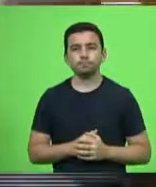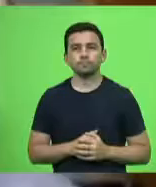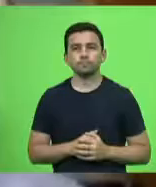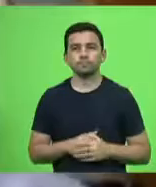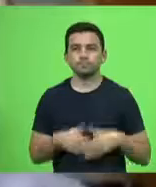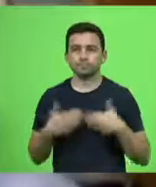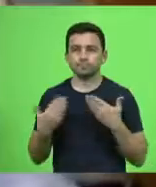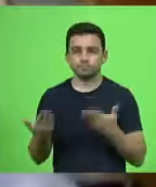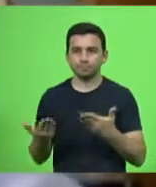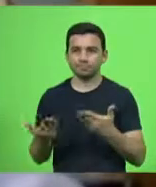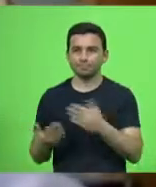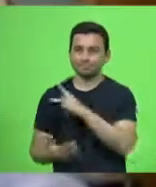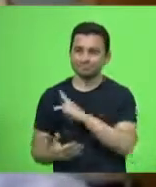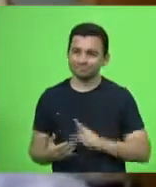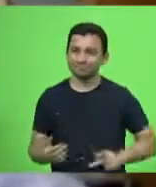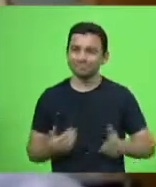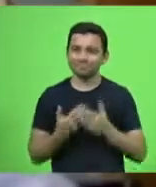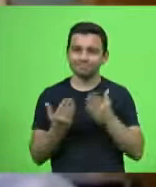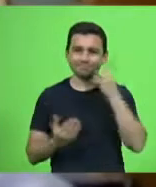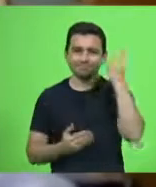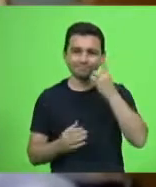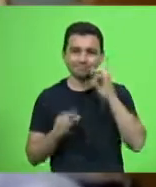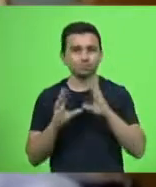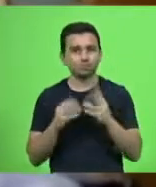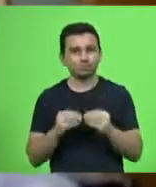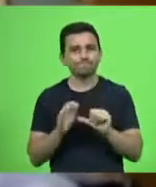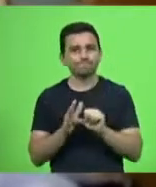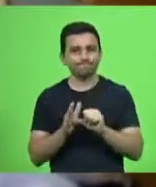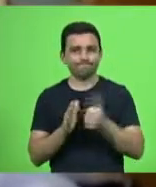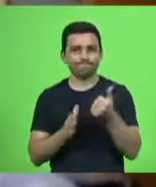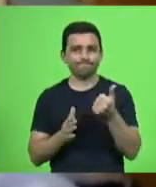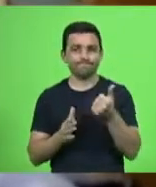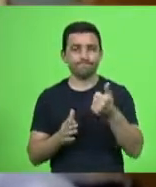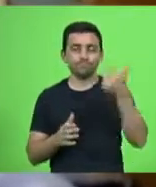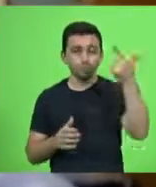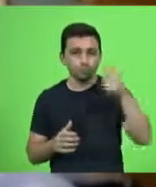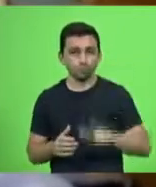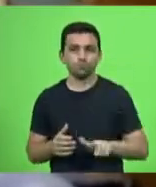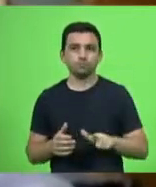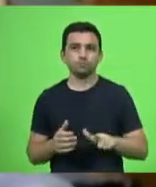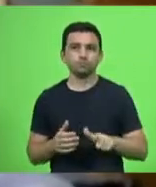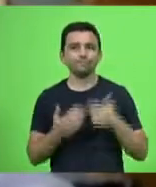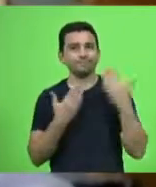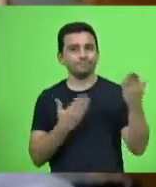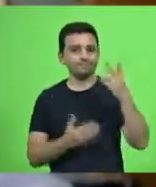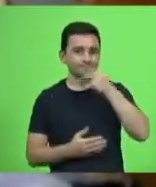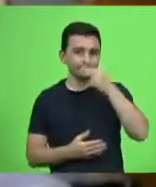senhores deputados, primeiramente, mais uma vez, deputado Kennedy,